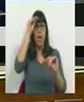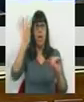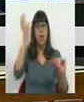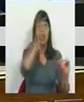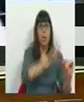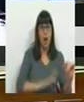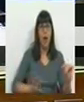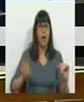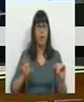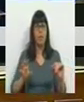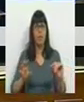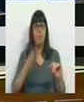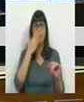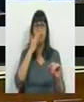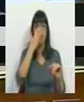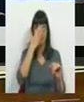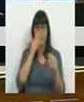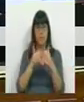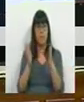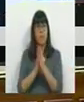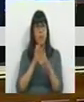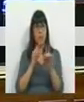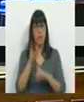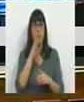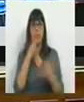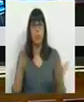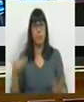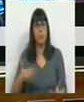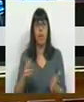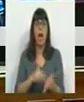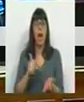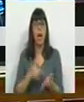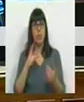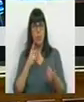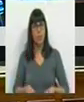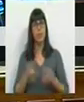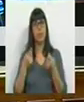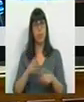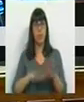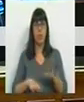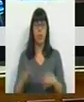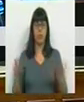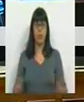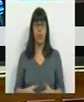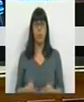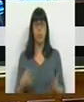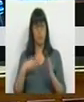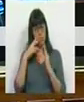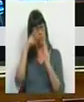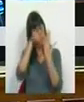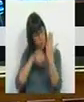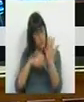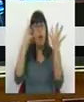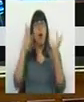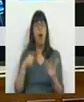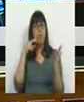regionais, parece que estão todos os deputados estão legitimamente à espera que os investimentos sejam realizados. Quando se olha para o